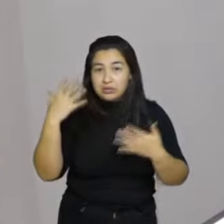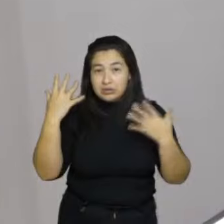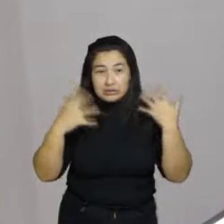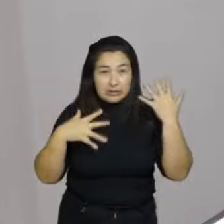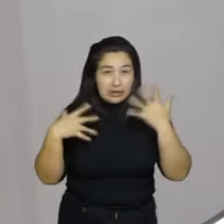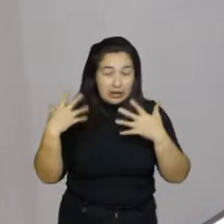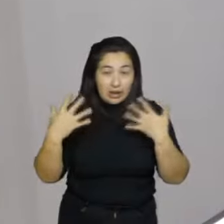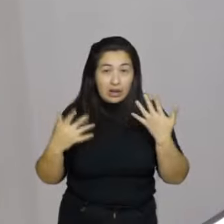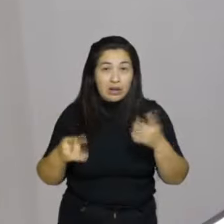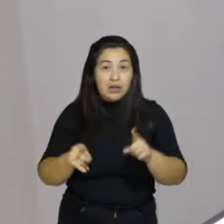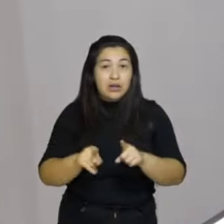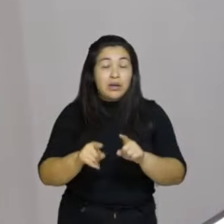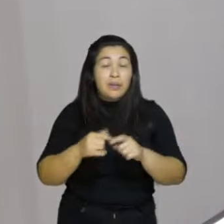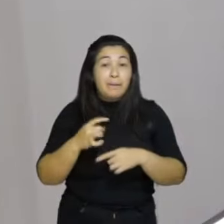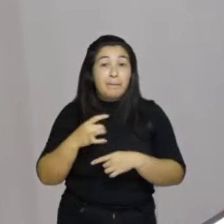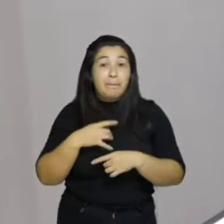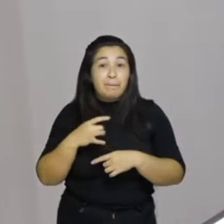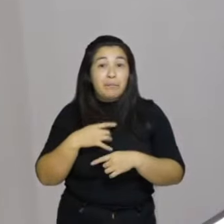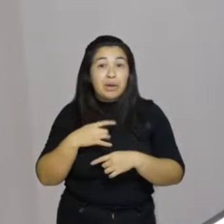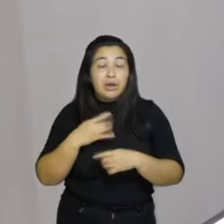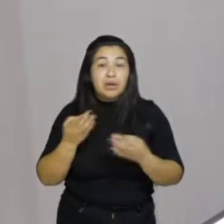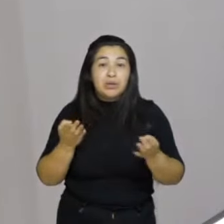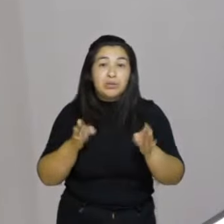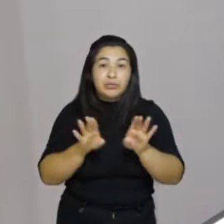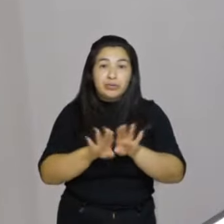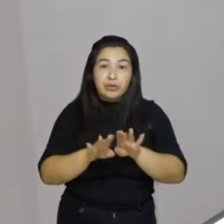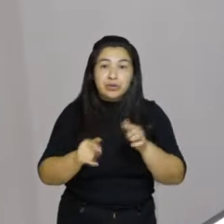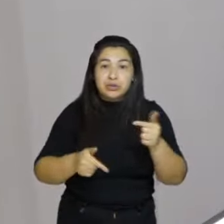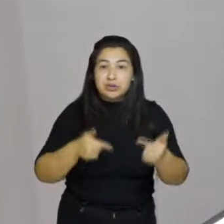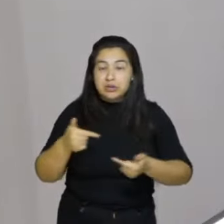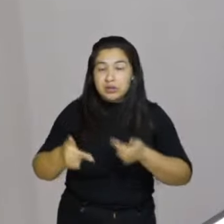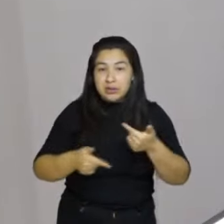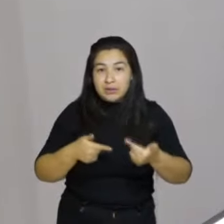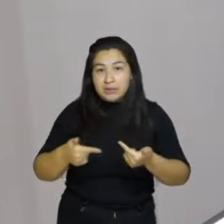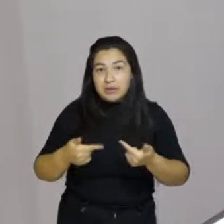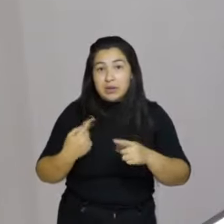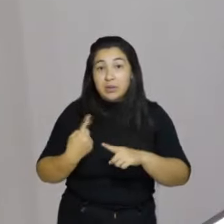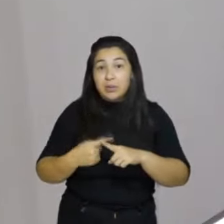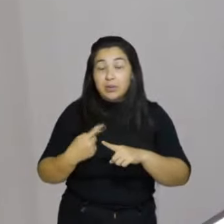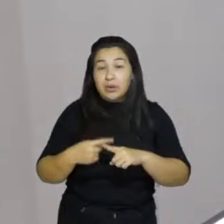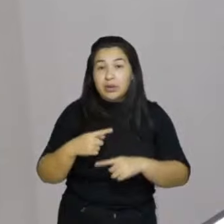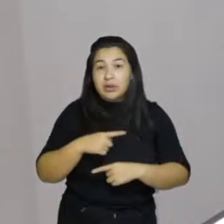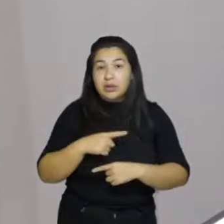do fechamento dos trabalhos daquele Hospital principalmente no que tange